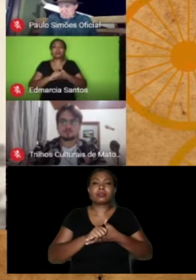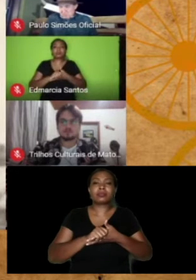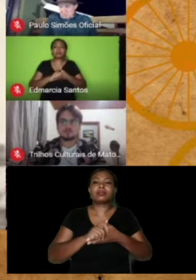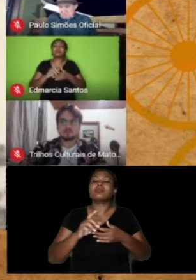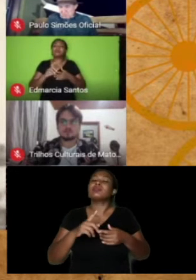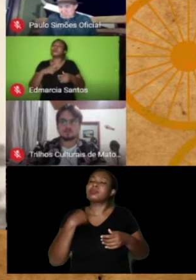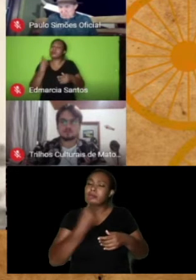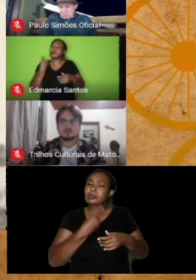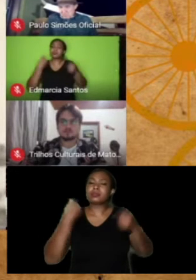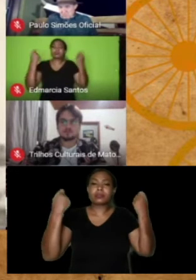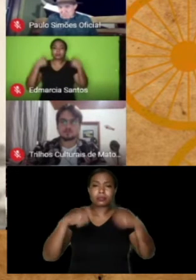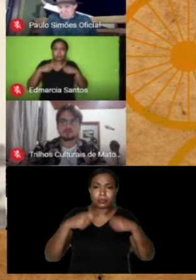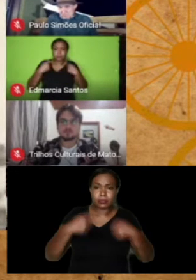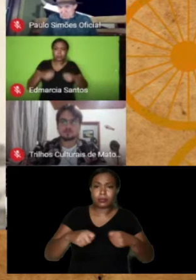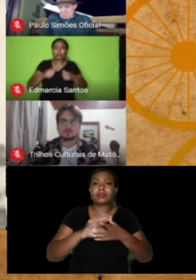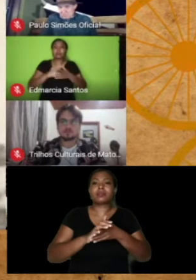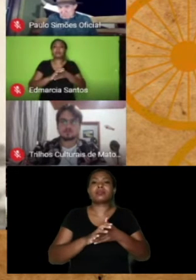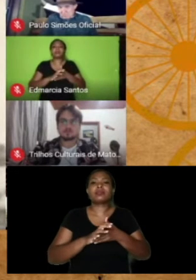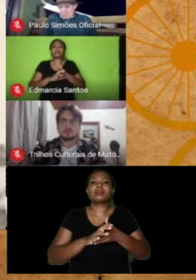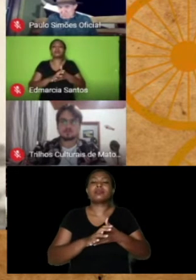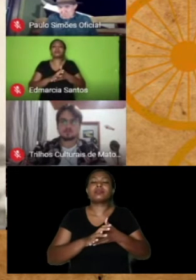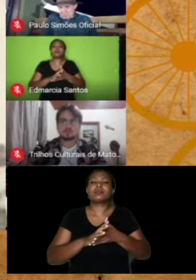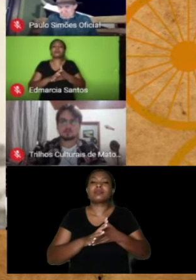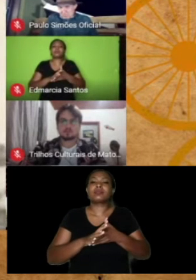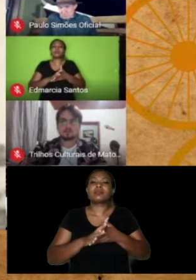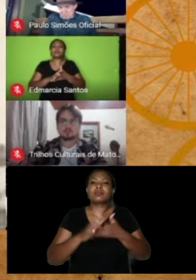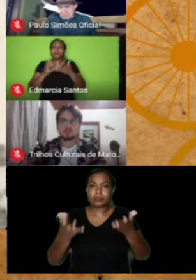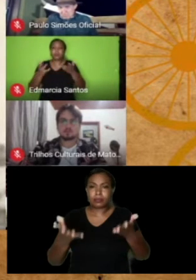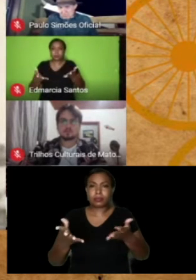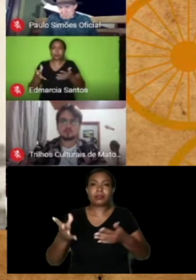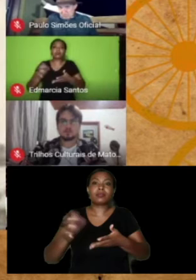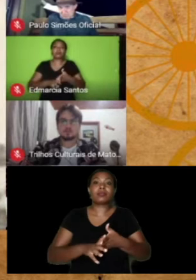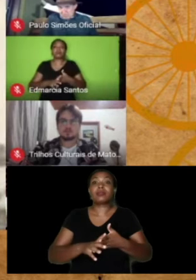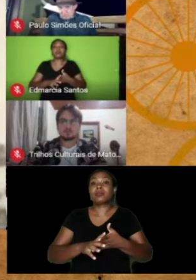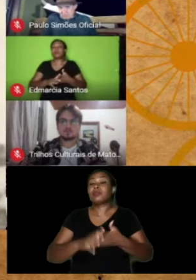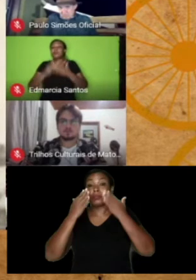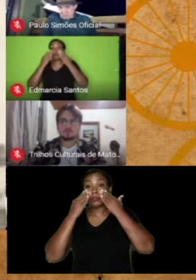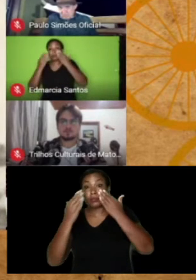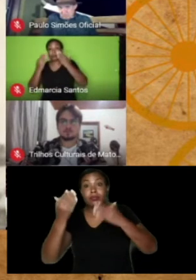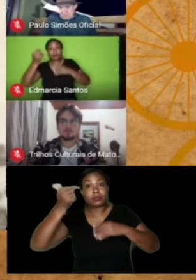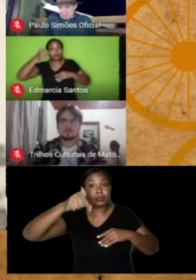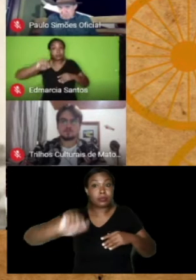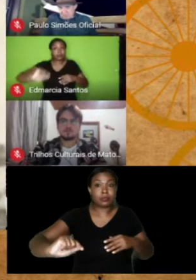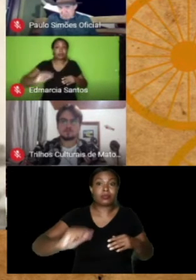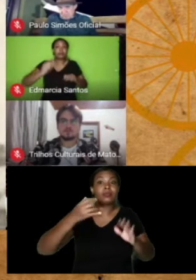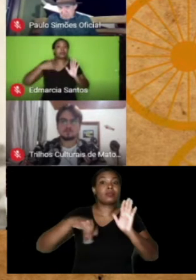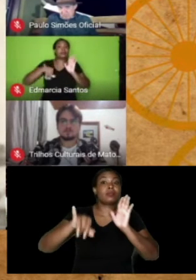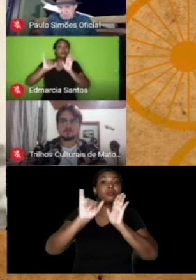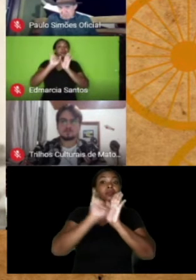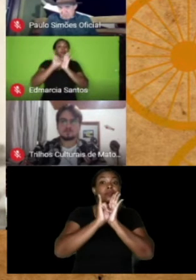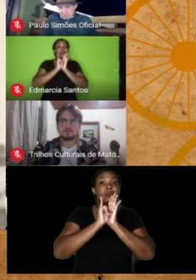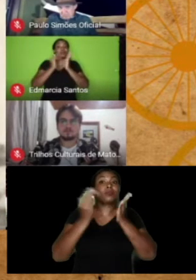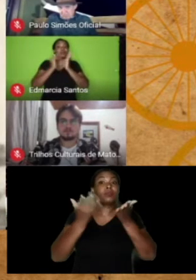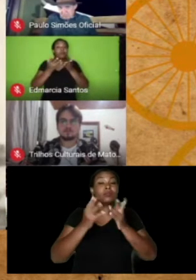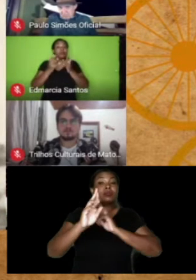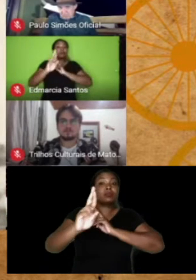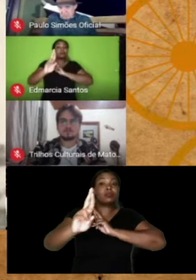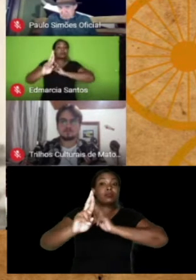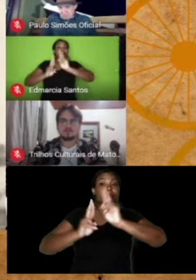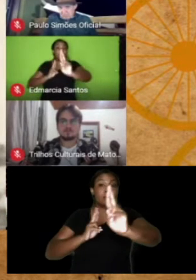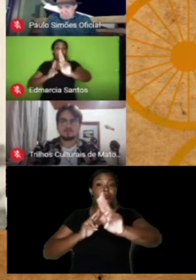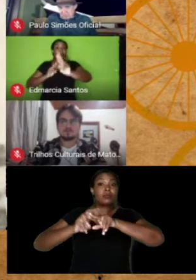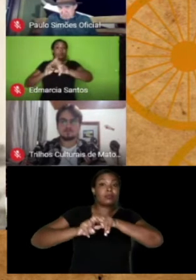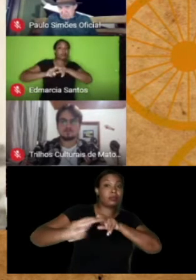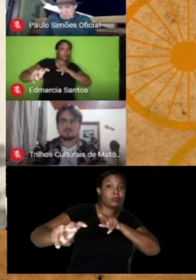nós precisamos aí para reaver aquilo que nós temos de identidade, principalmente com relação à